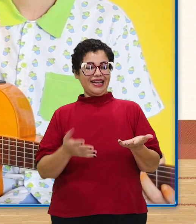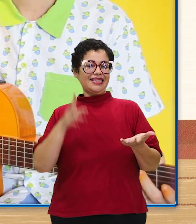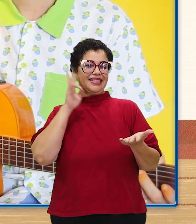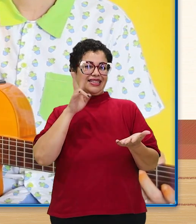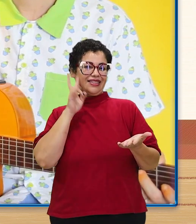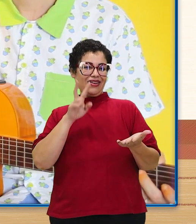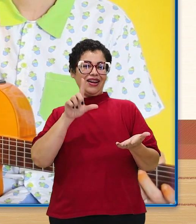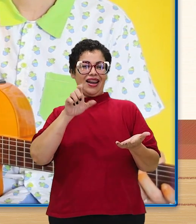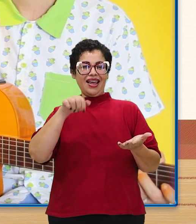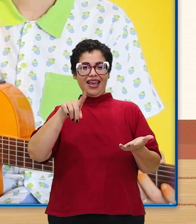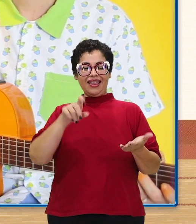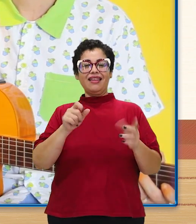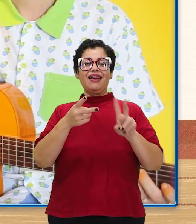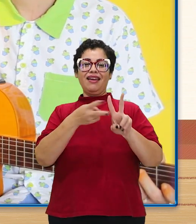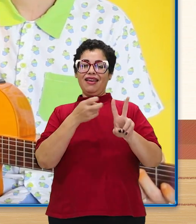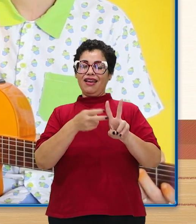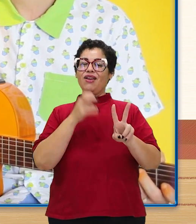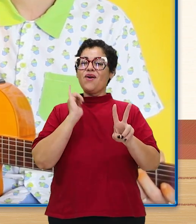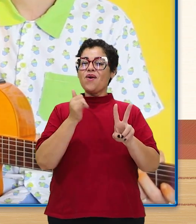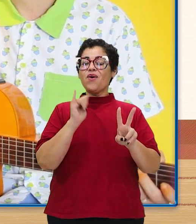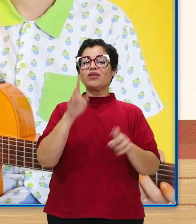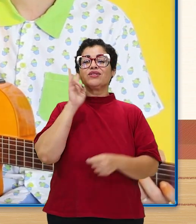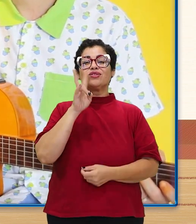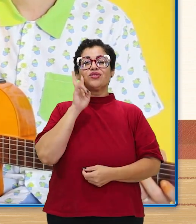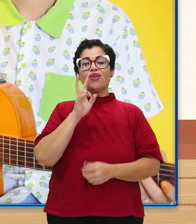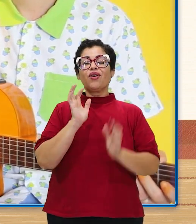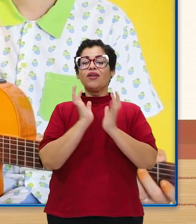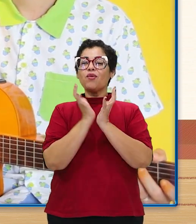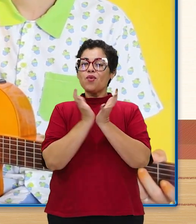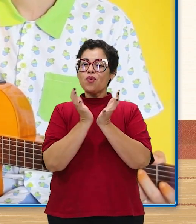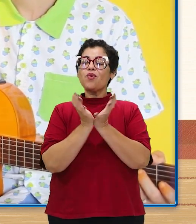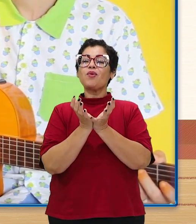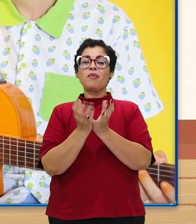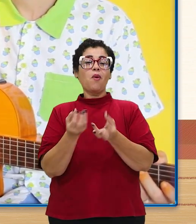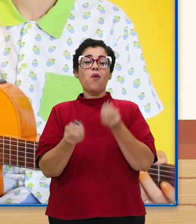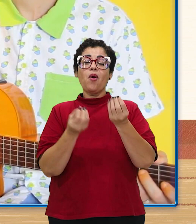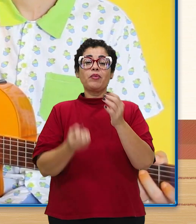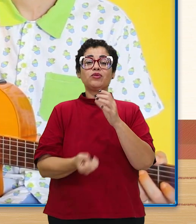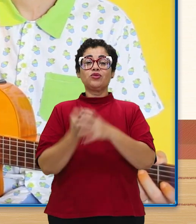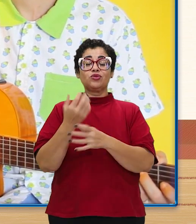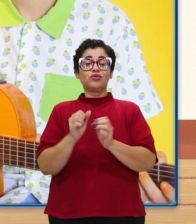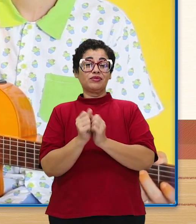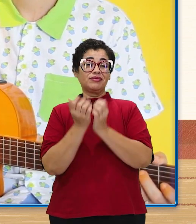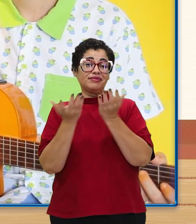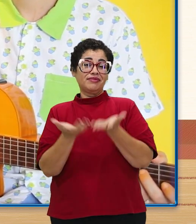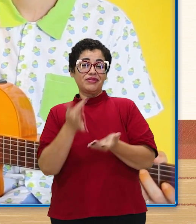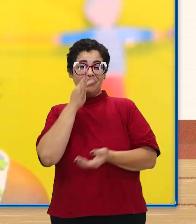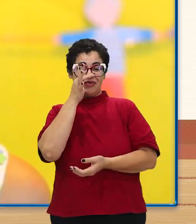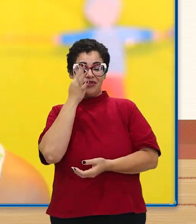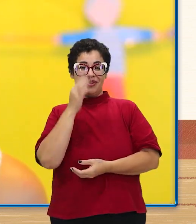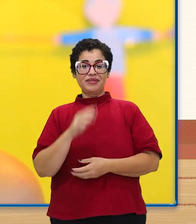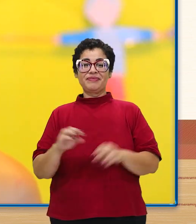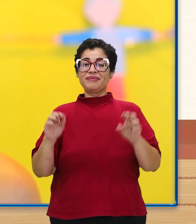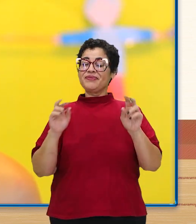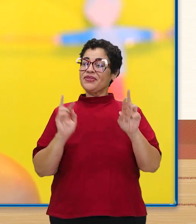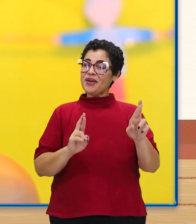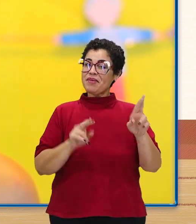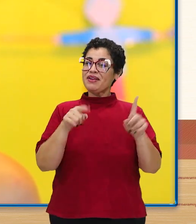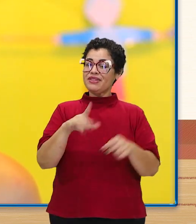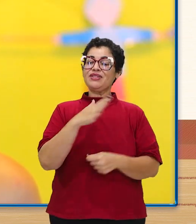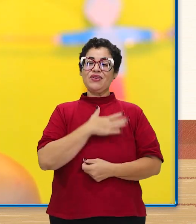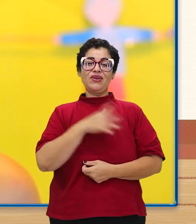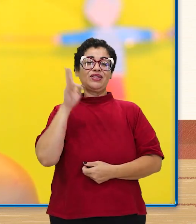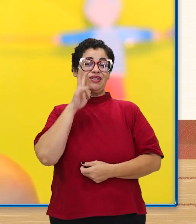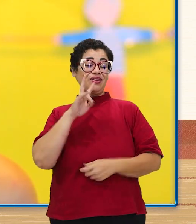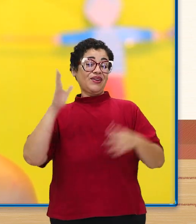Essa lenda era usada pelos índios para contarem para suas tribos como surgiu a Vitória Régia. Eu espero que vocês tenham